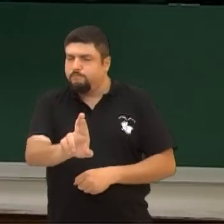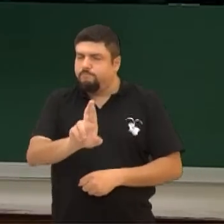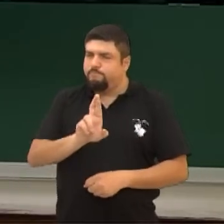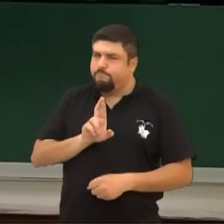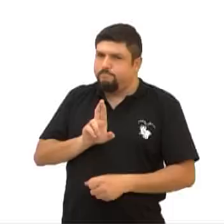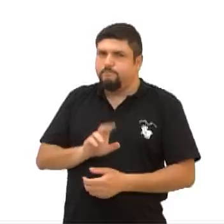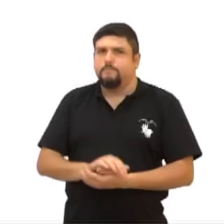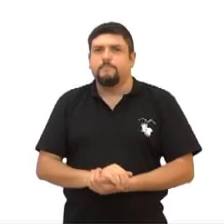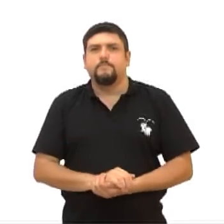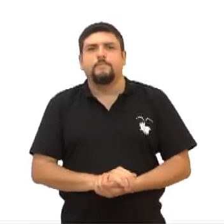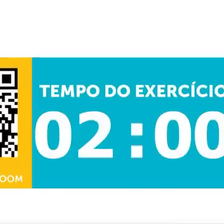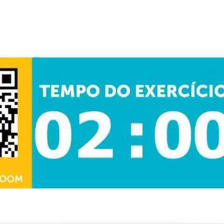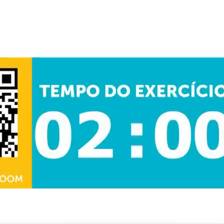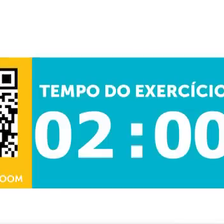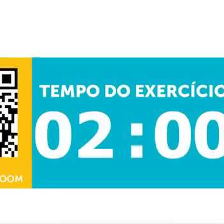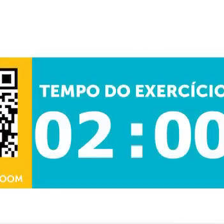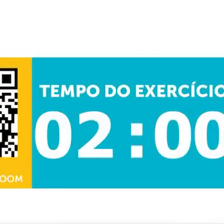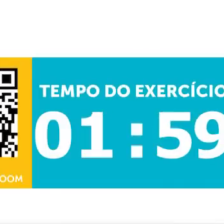professora pediu.